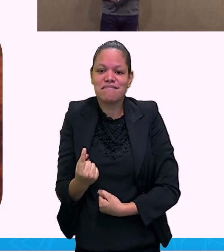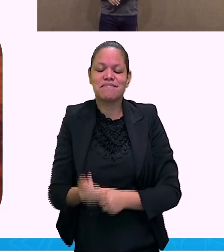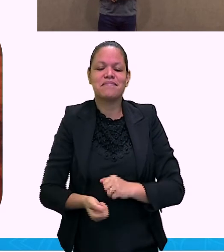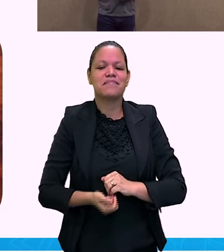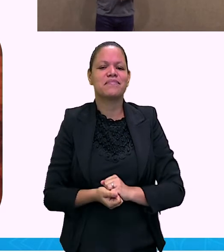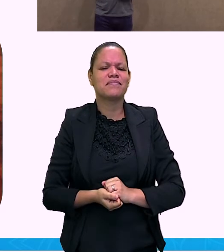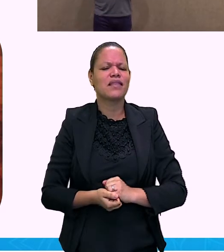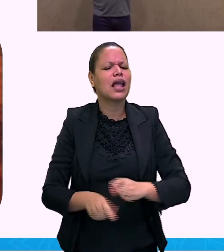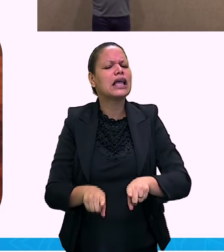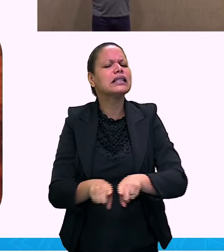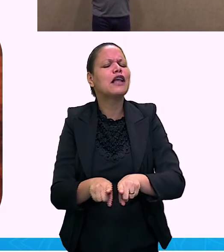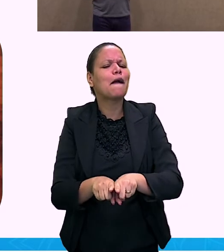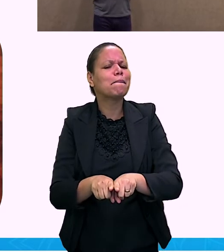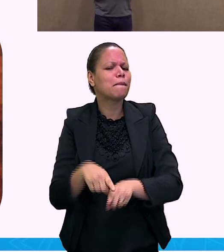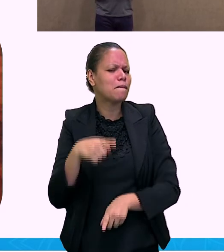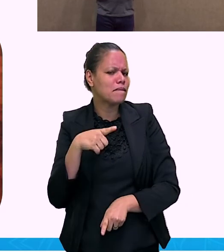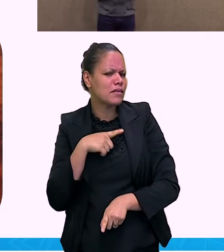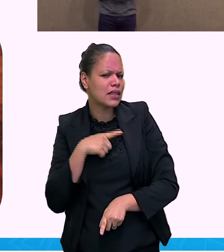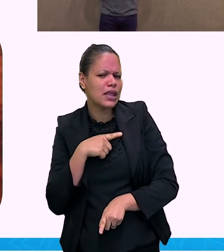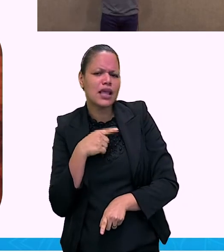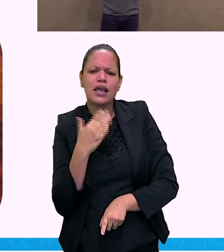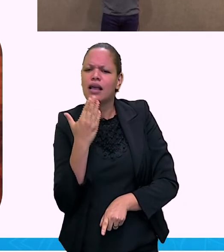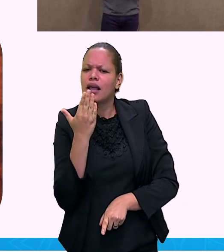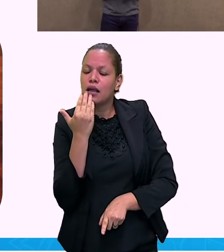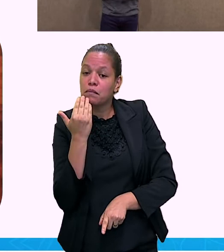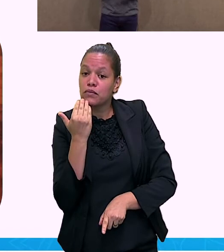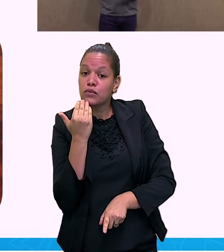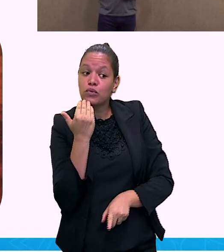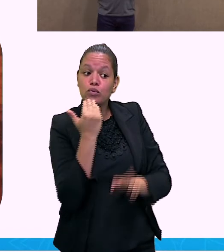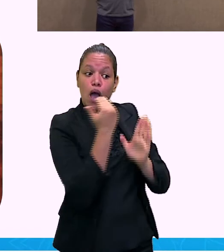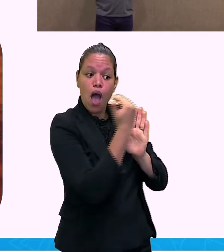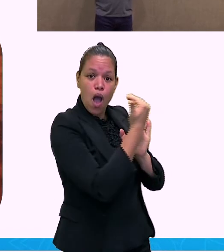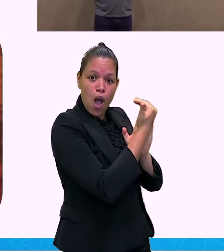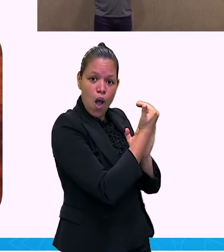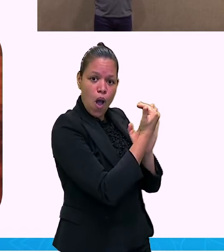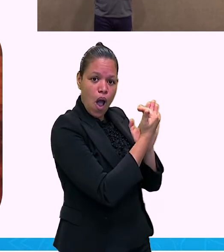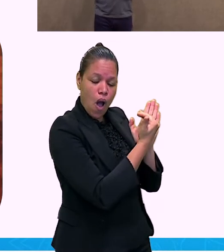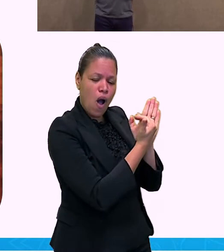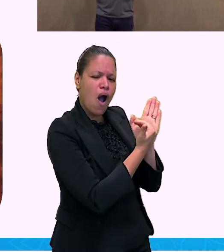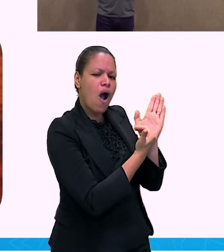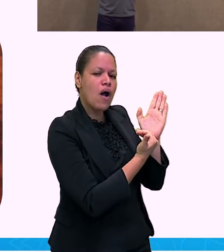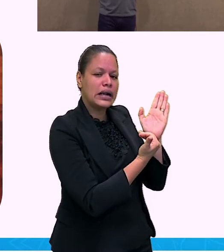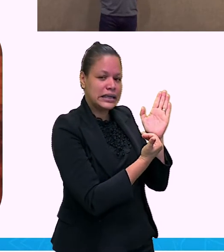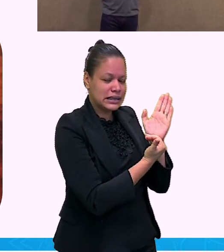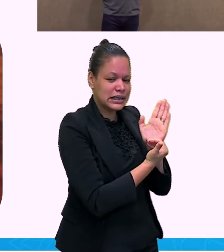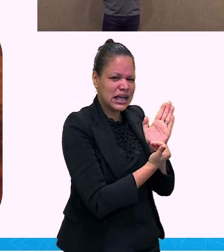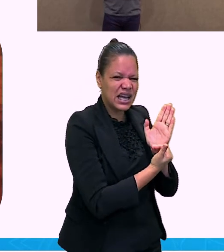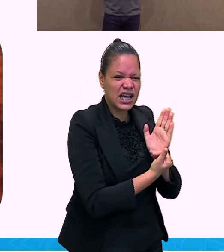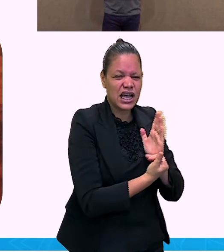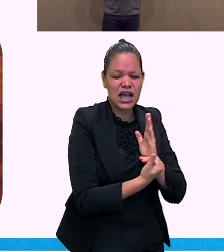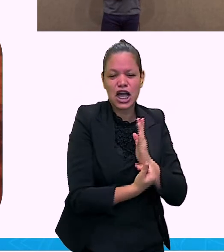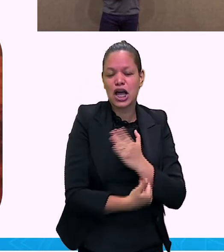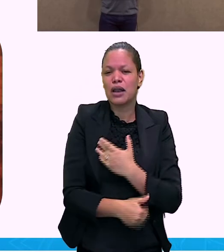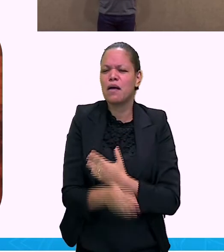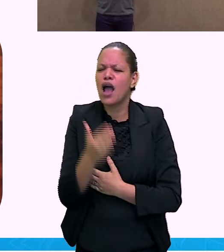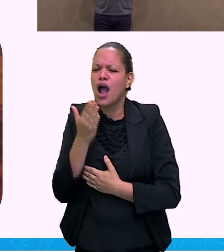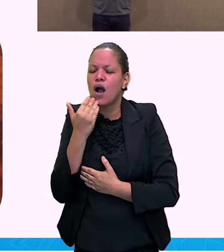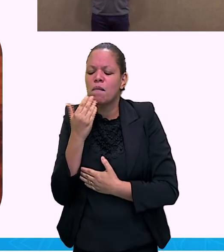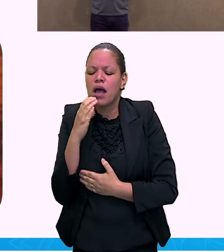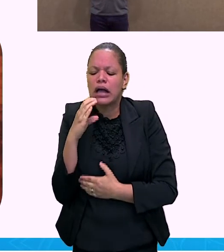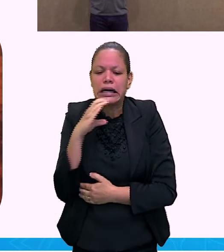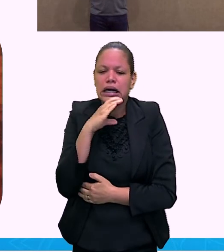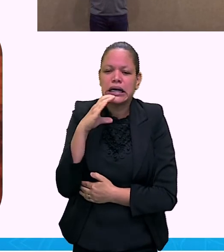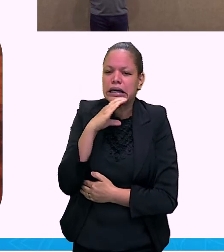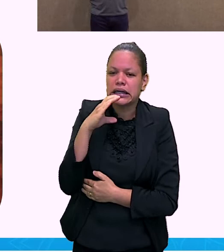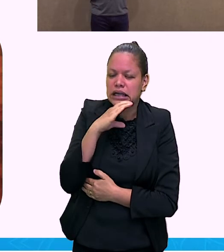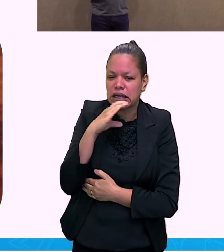Sul também tem coisas e elementos de comidas quentes, né? Por ser uma região mais fria do que as outras. Na culinária